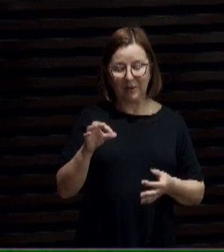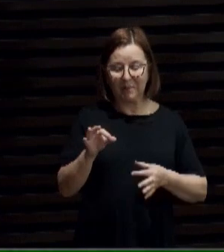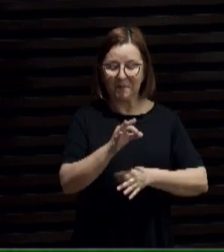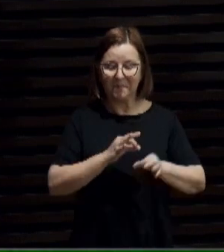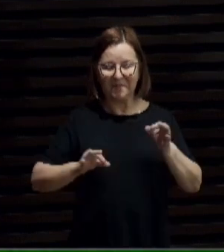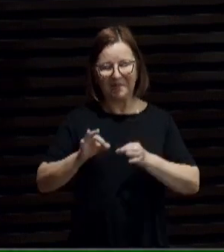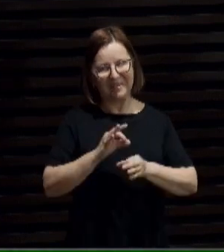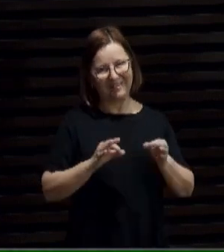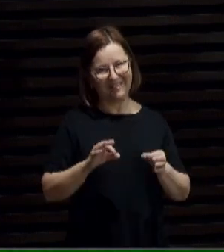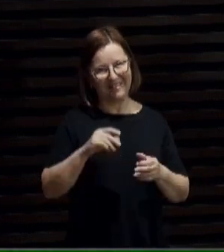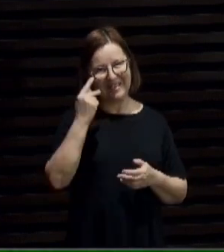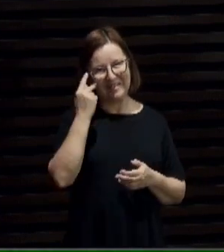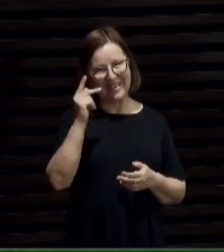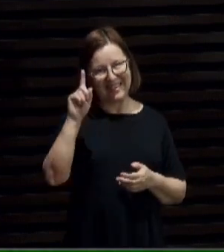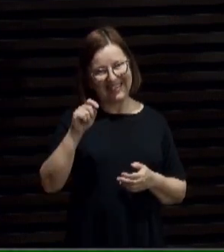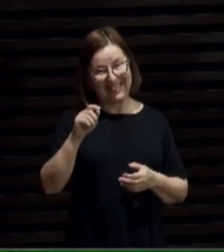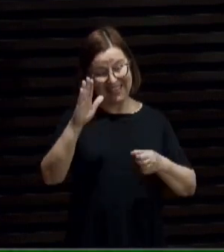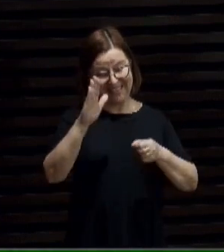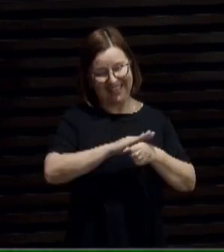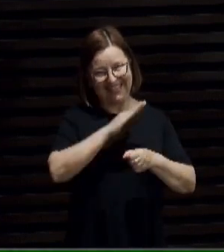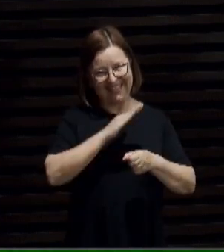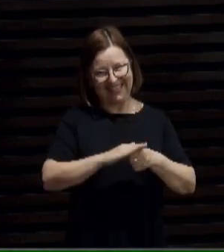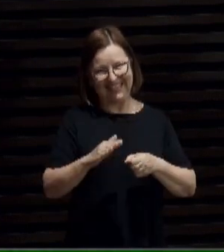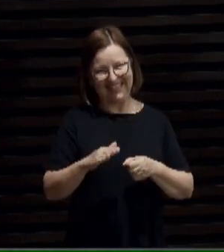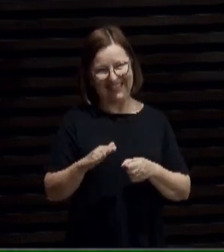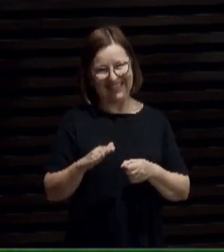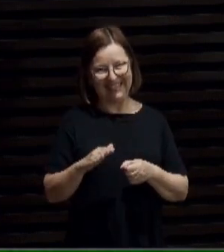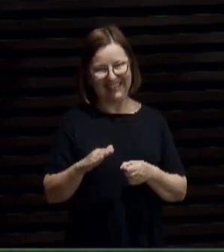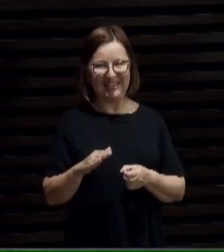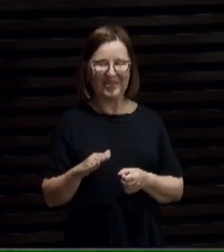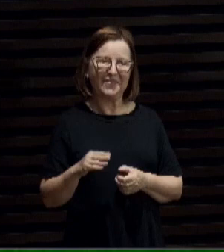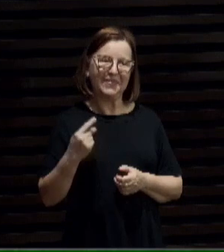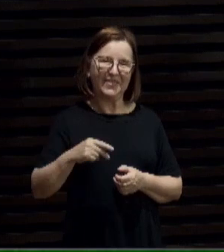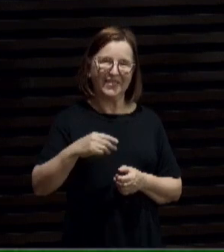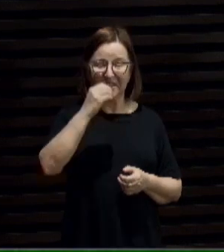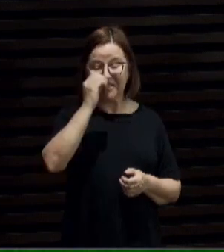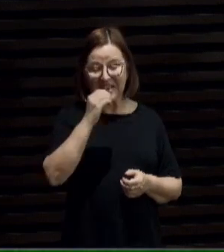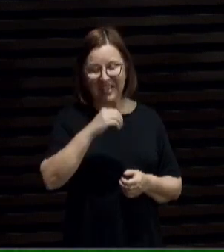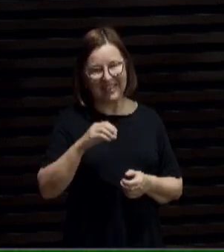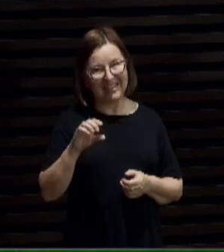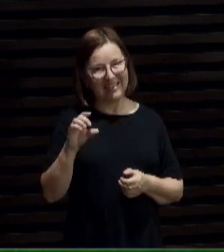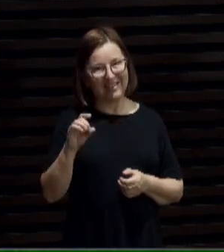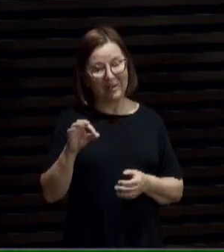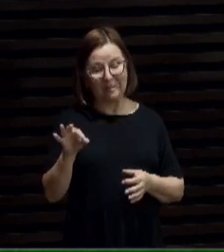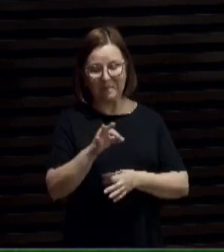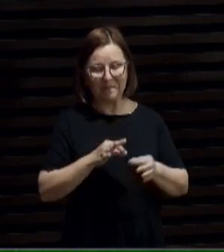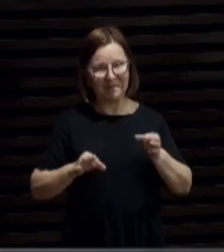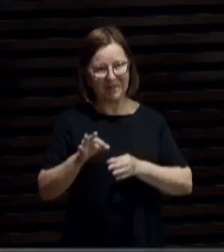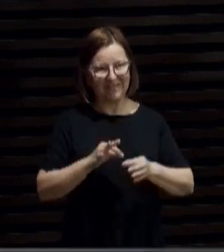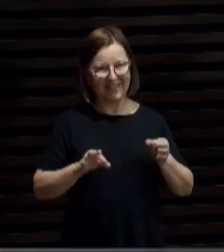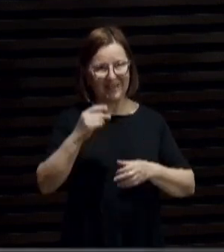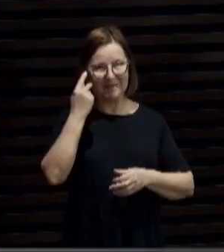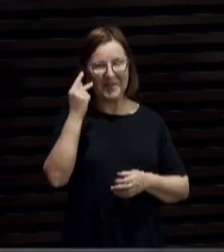preparação para que seja cheio. O seu abatimento é tão somente um preparo para